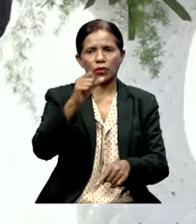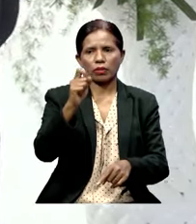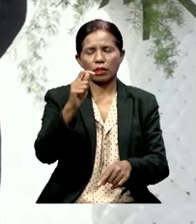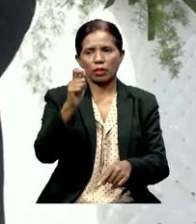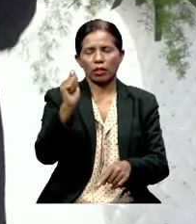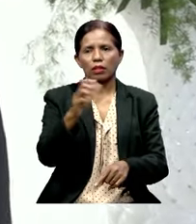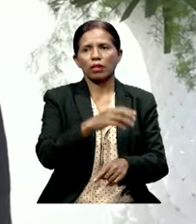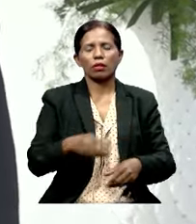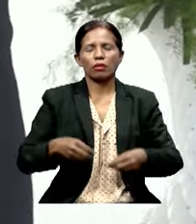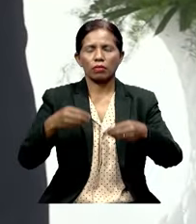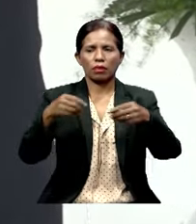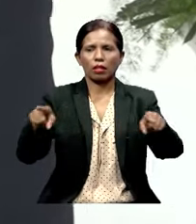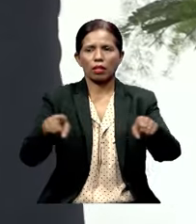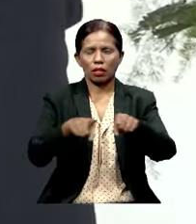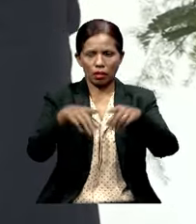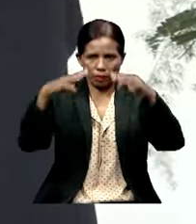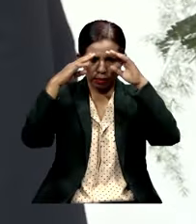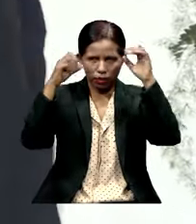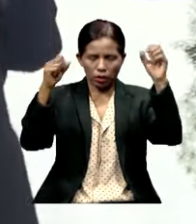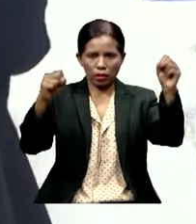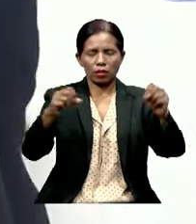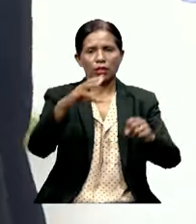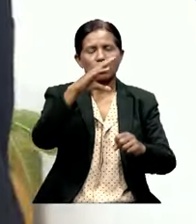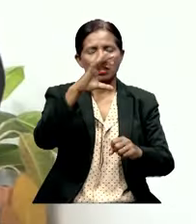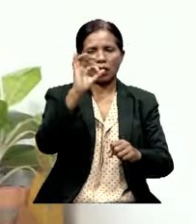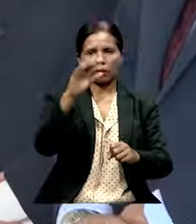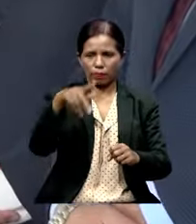mas exerce função no dar presidente e comissão função